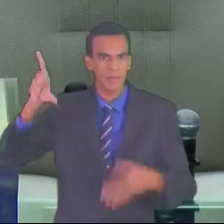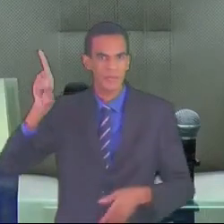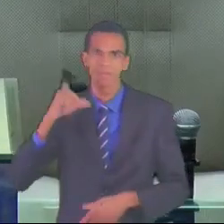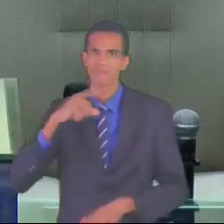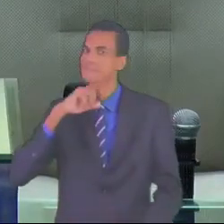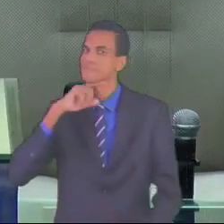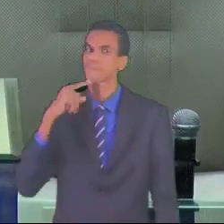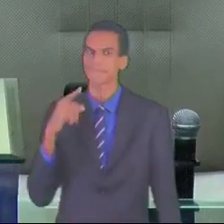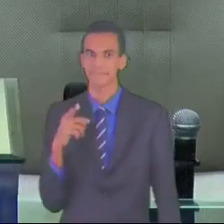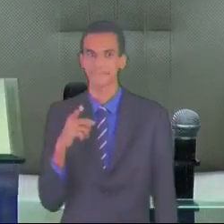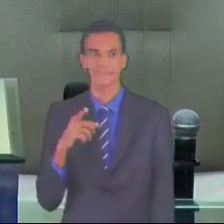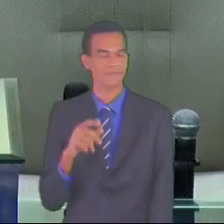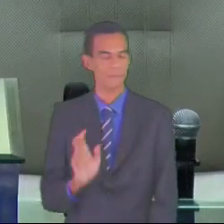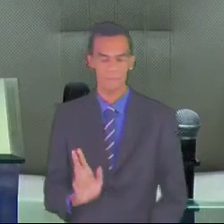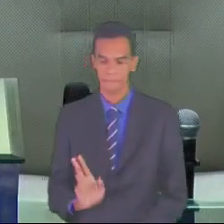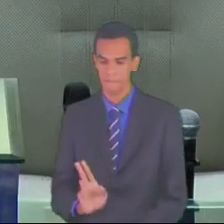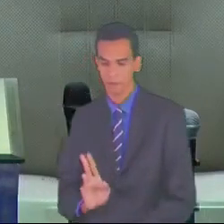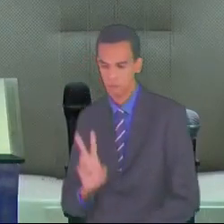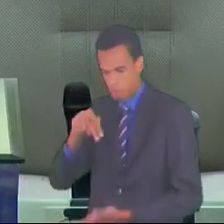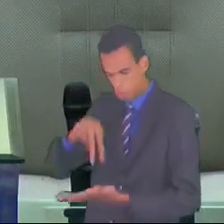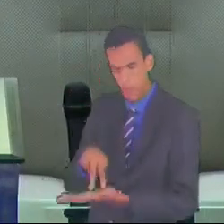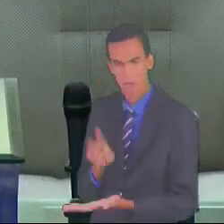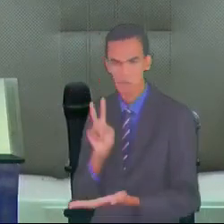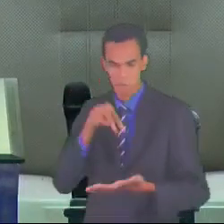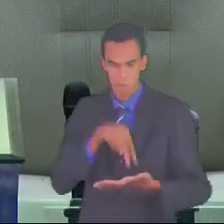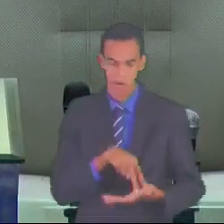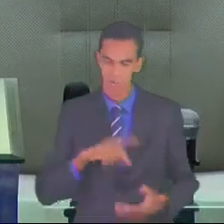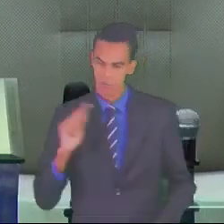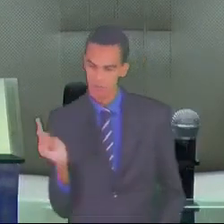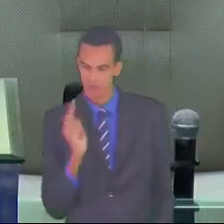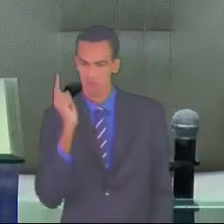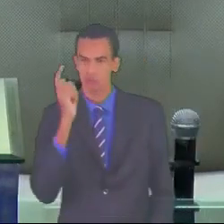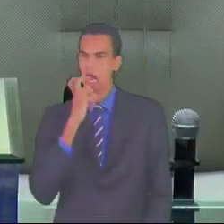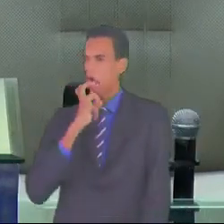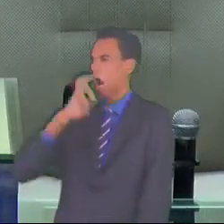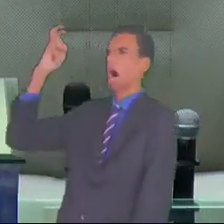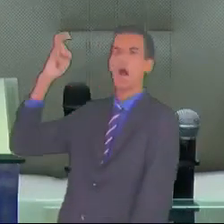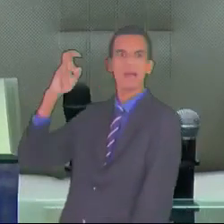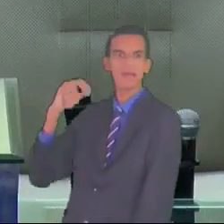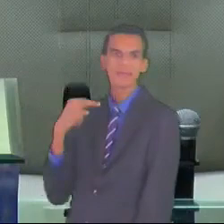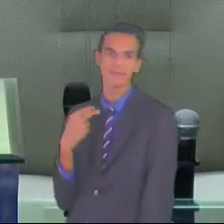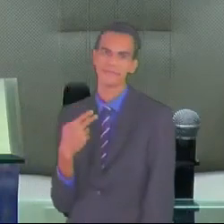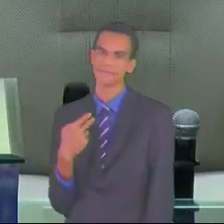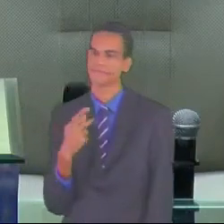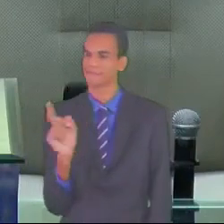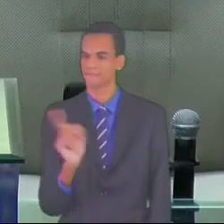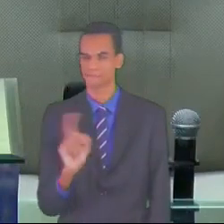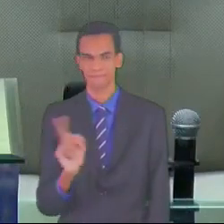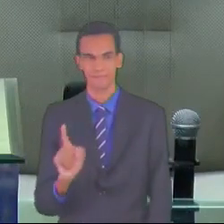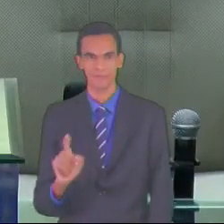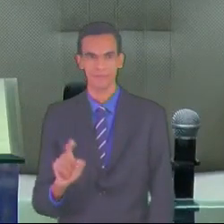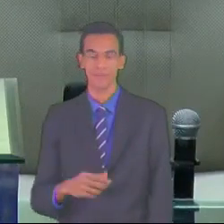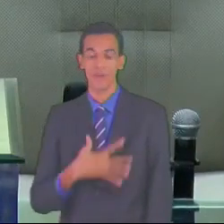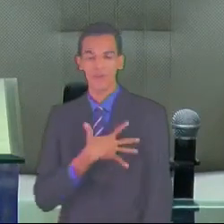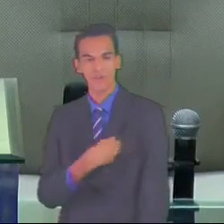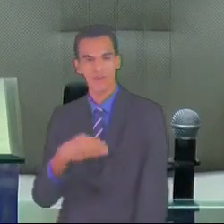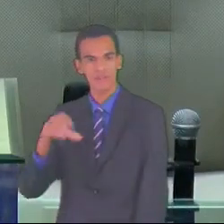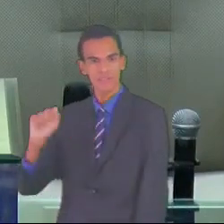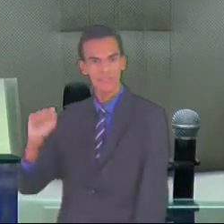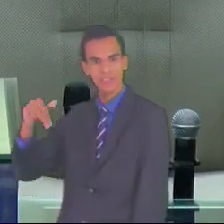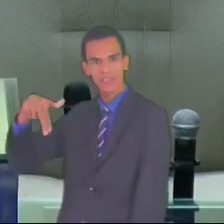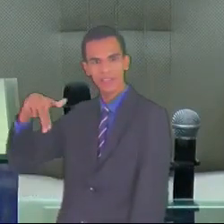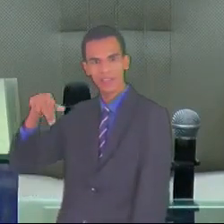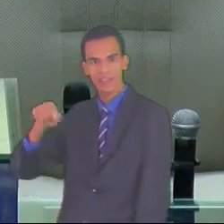Não adianta se levantar, não adianta o gigante bradar, Não adianta os filhos de Anak meter